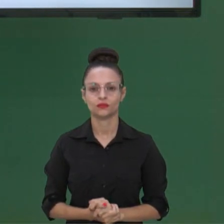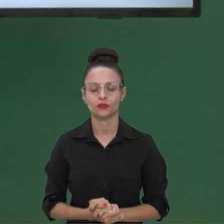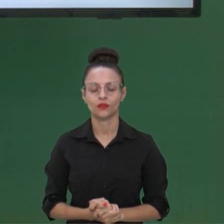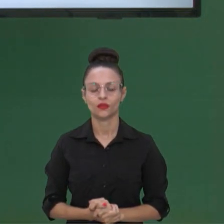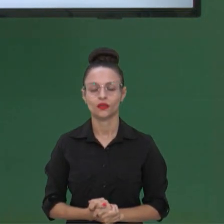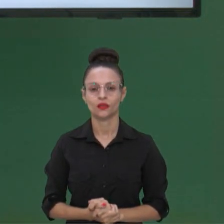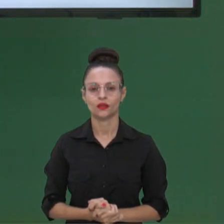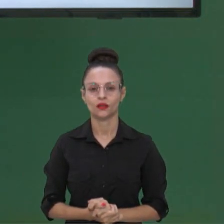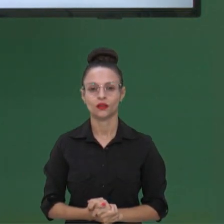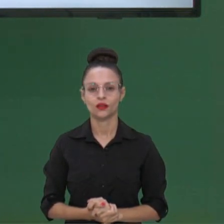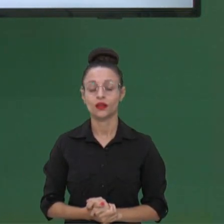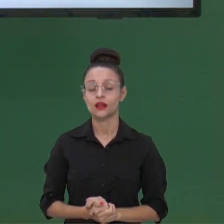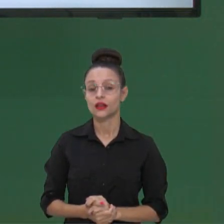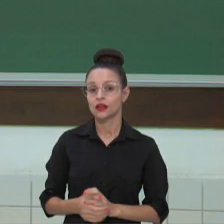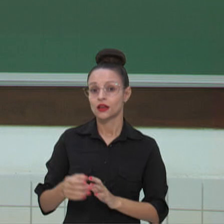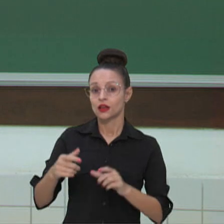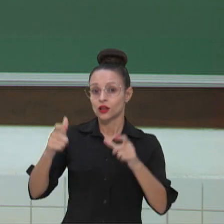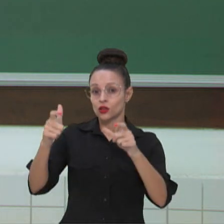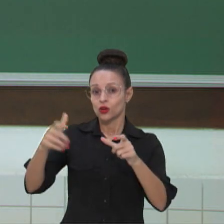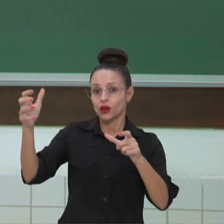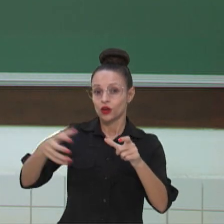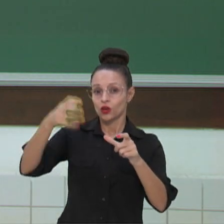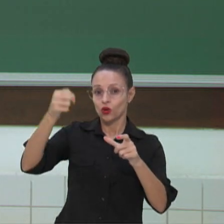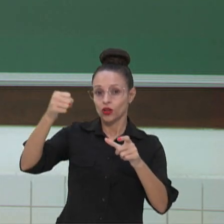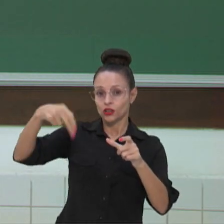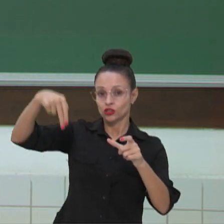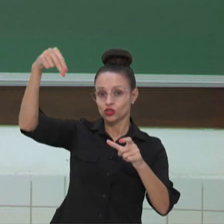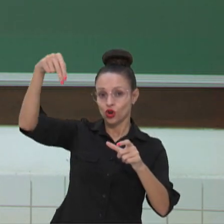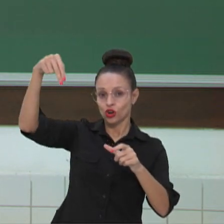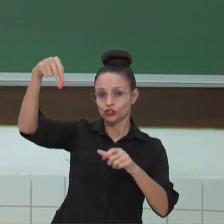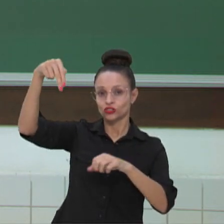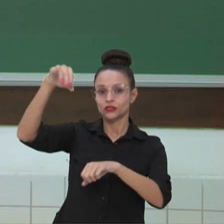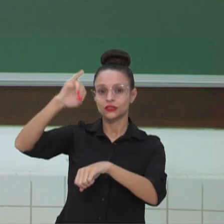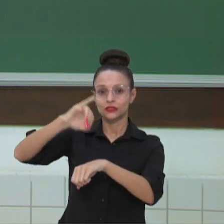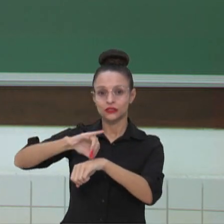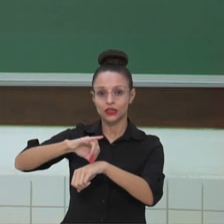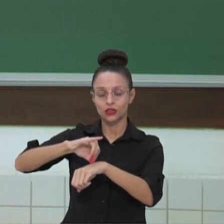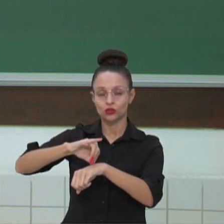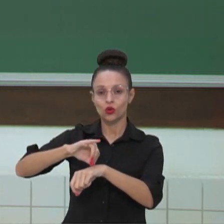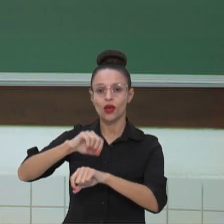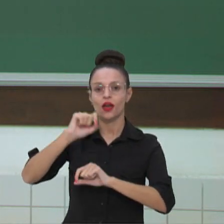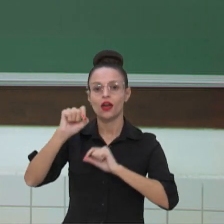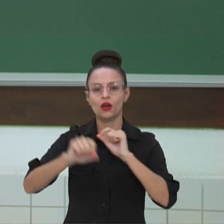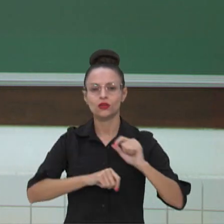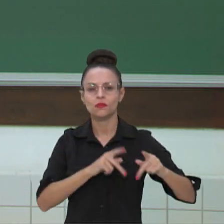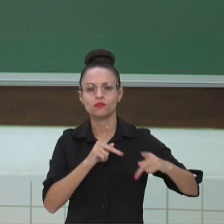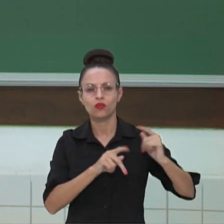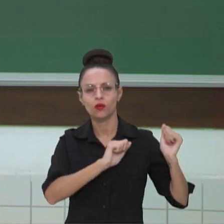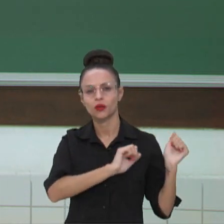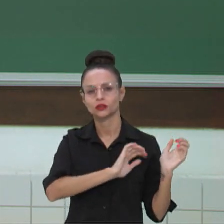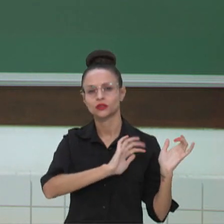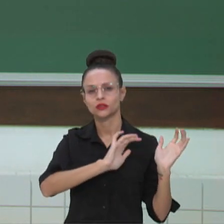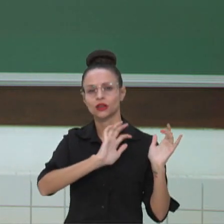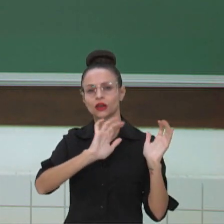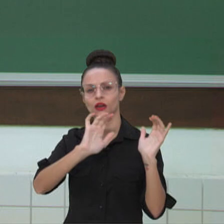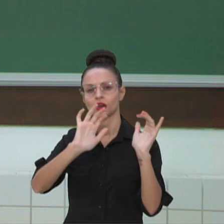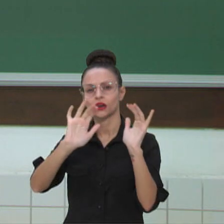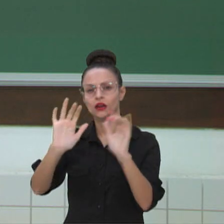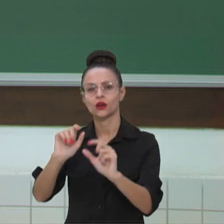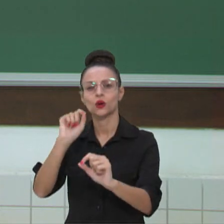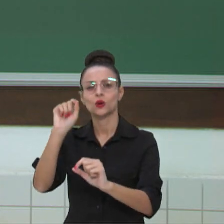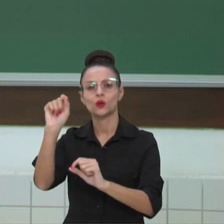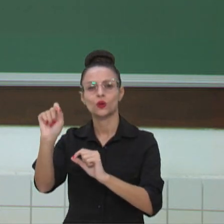colônias do norte e do centro, nós dizemos que são colônias de povoamento, com principal característica